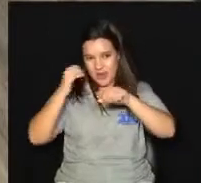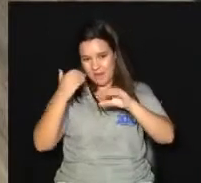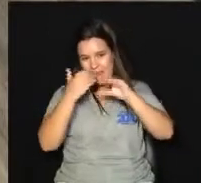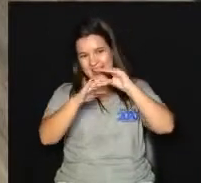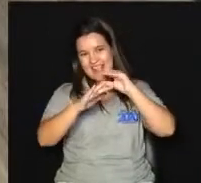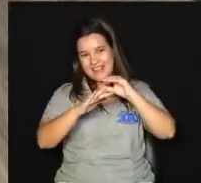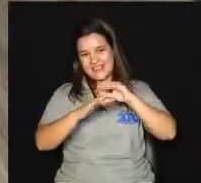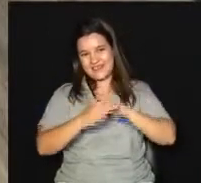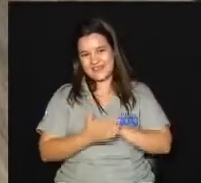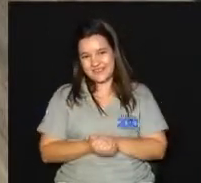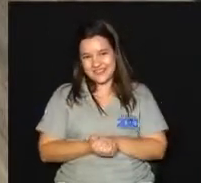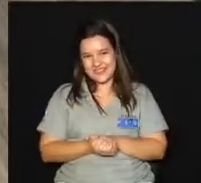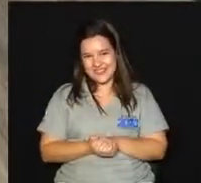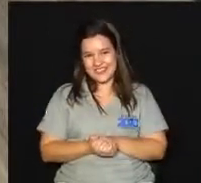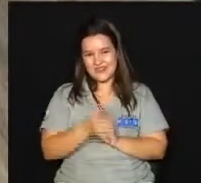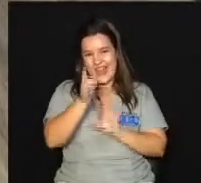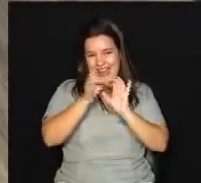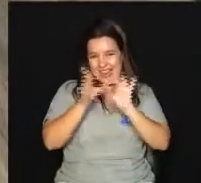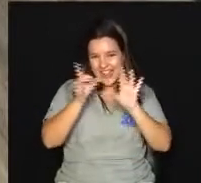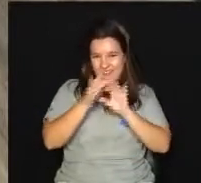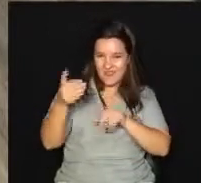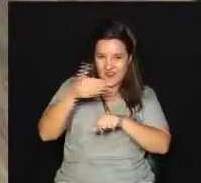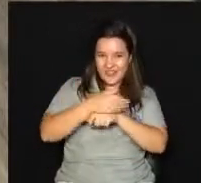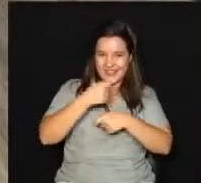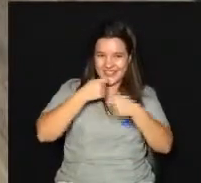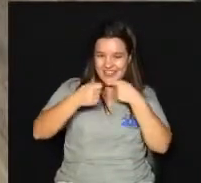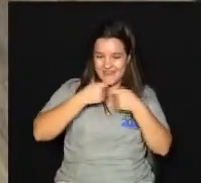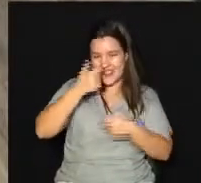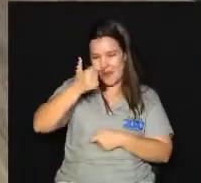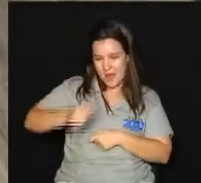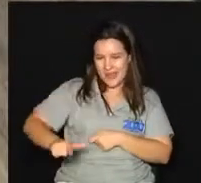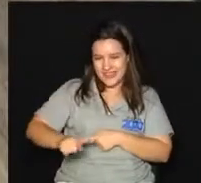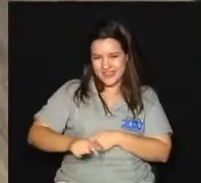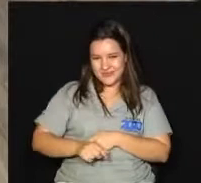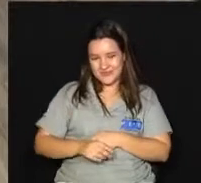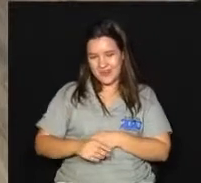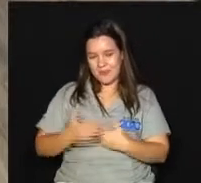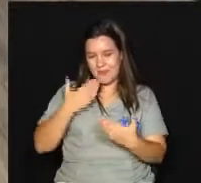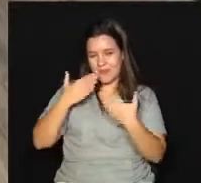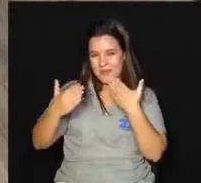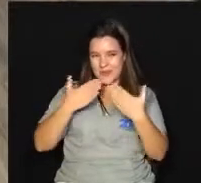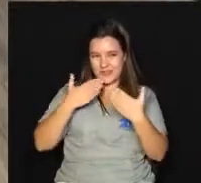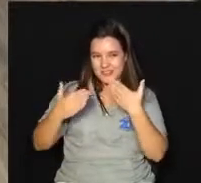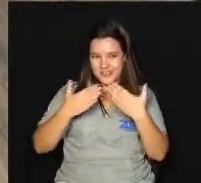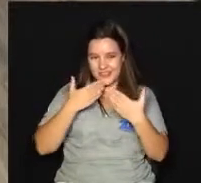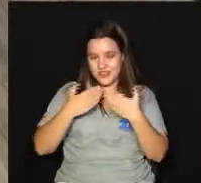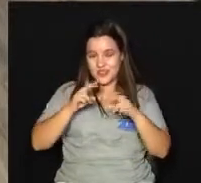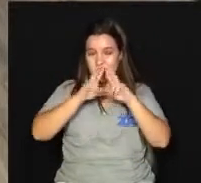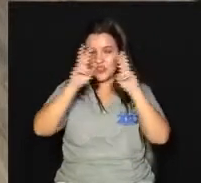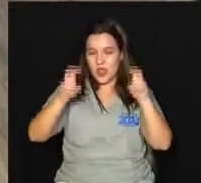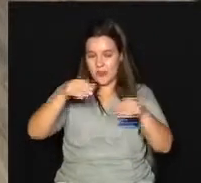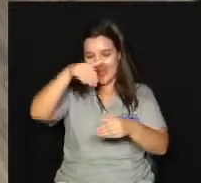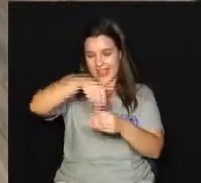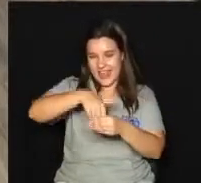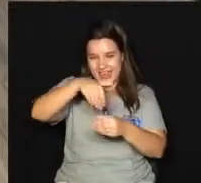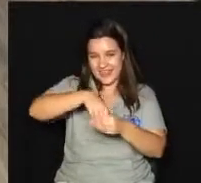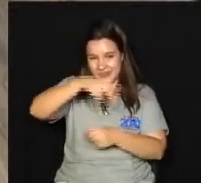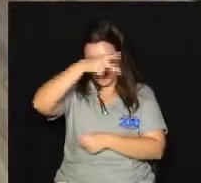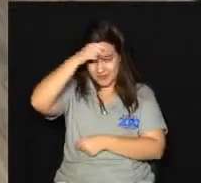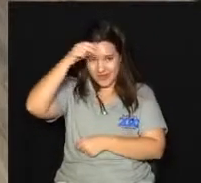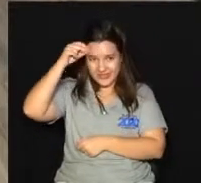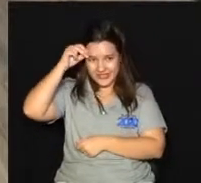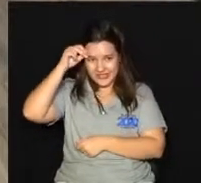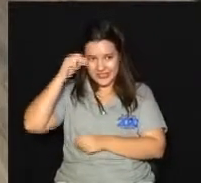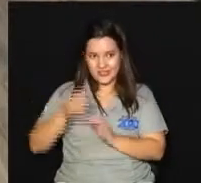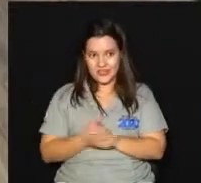uma mensagem para o senhor. Se tiver essa disponibilidade, a gente volta a conversar para fazer esse balanço aí das eleições municipais,